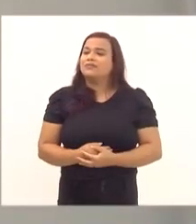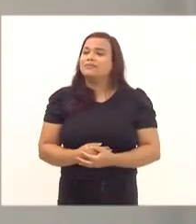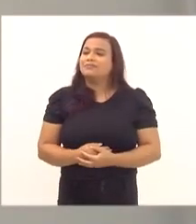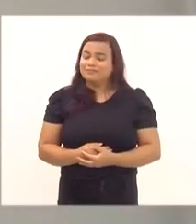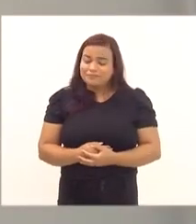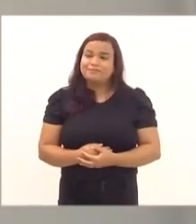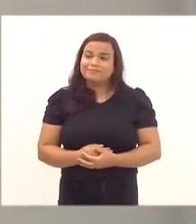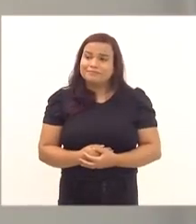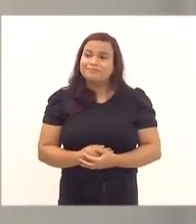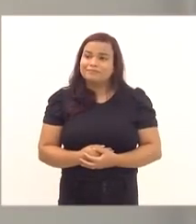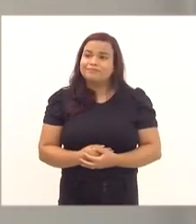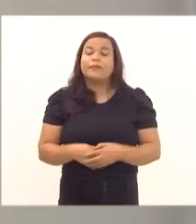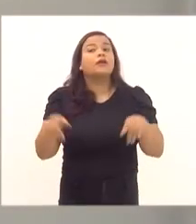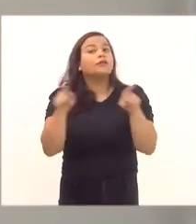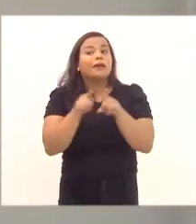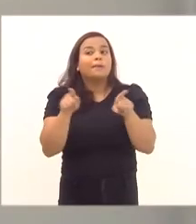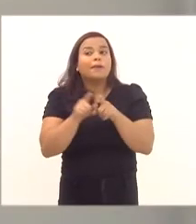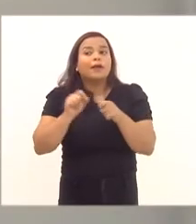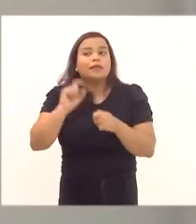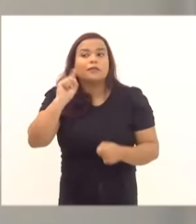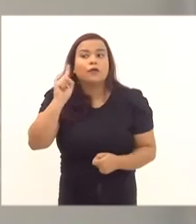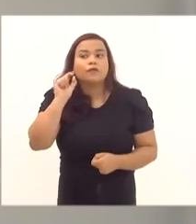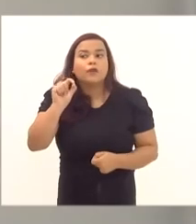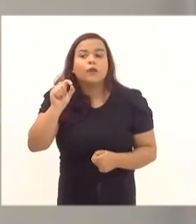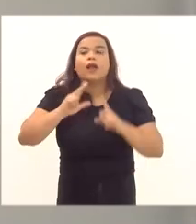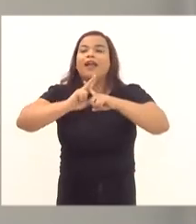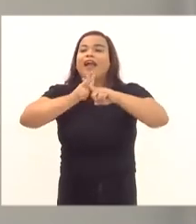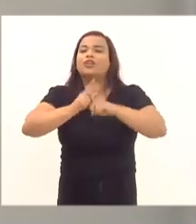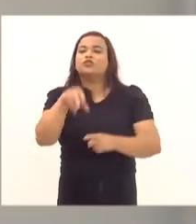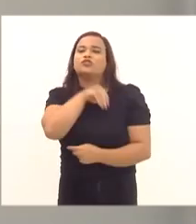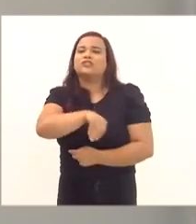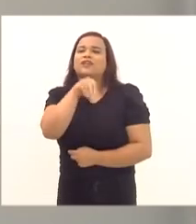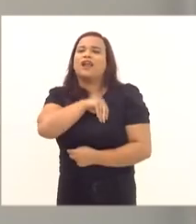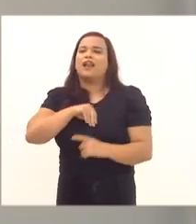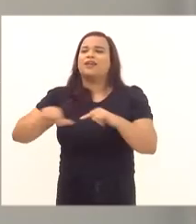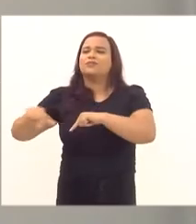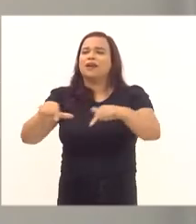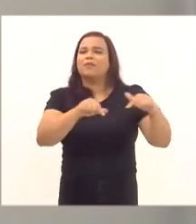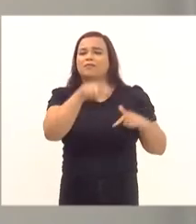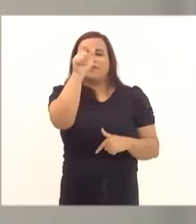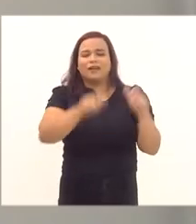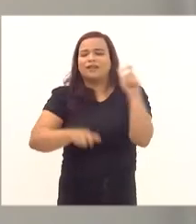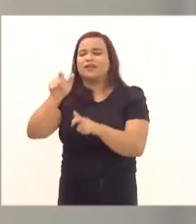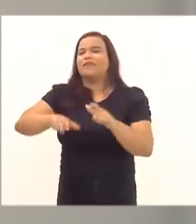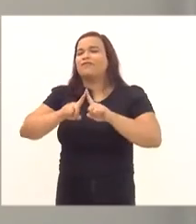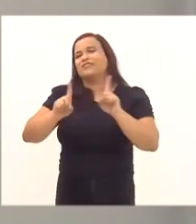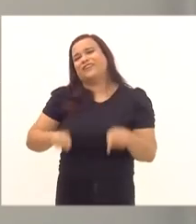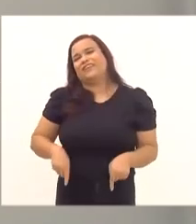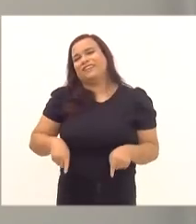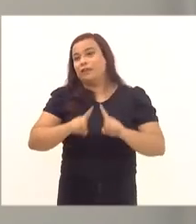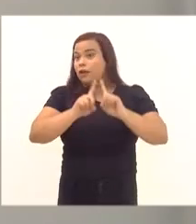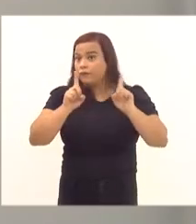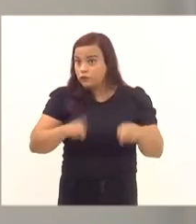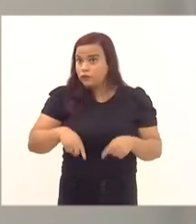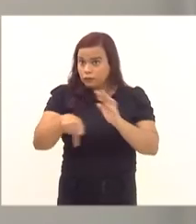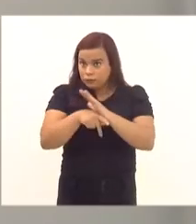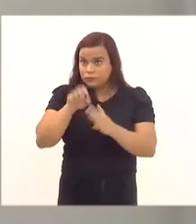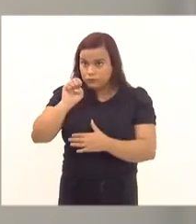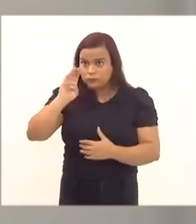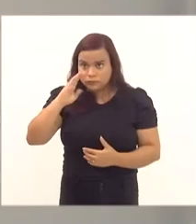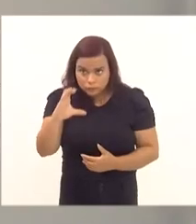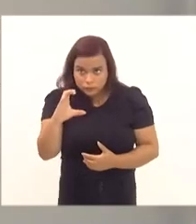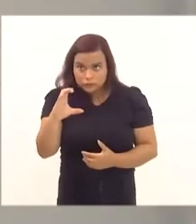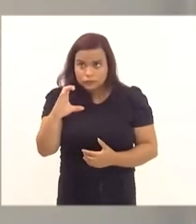fazendo né é o reajuste salarial dos trabalhadores quero destacar aqui que os trabalhadores da EBC